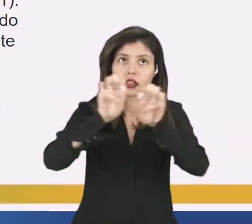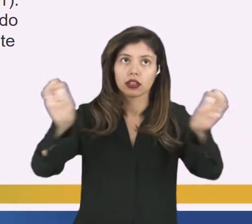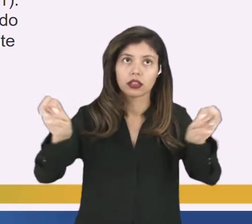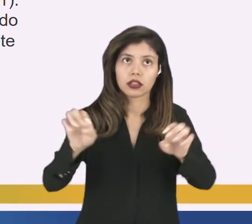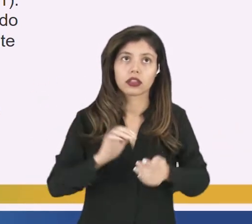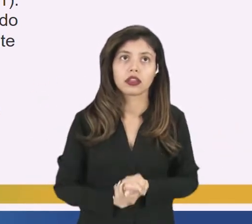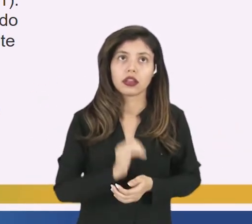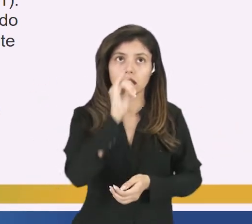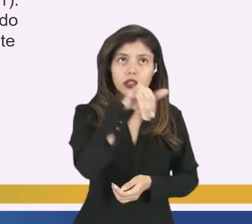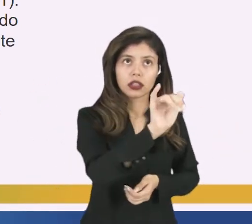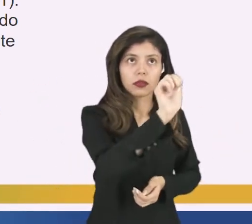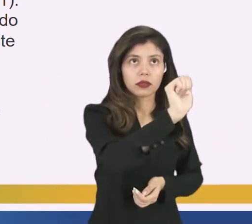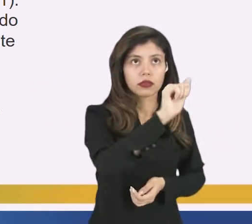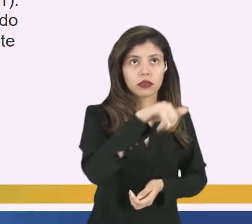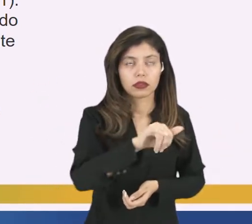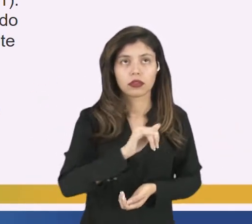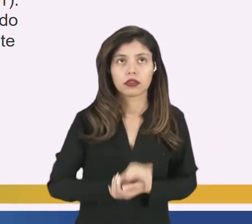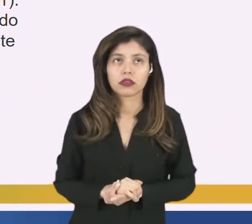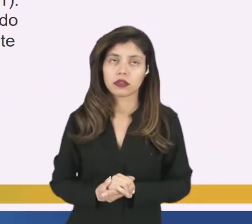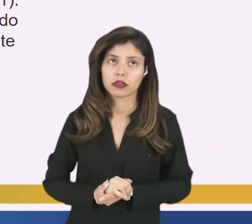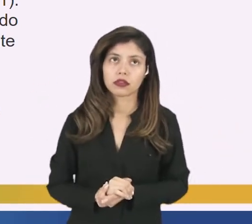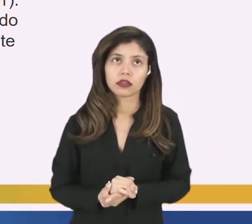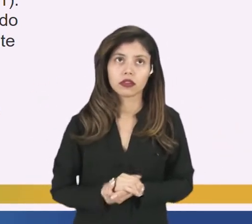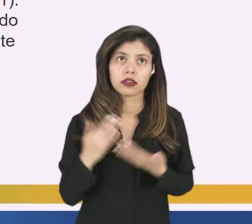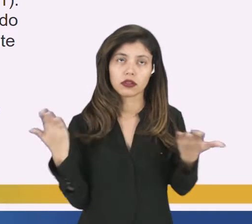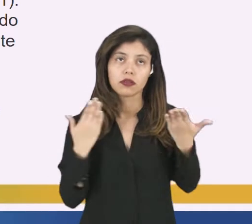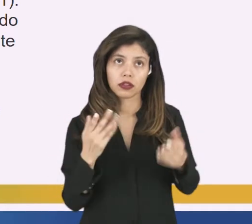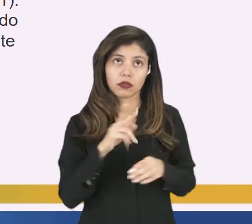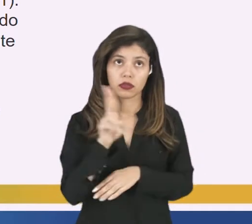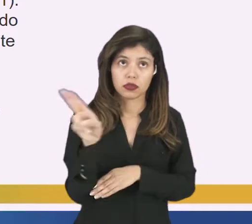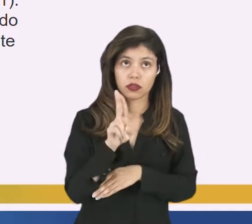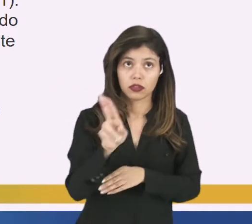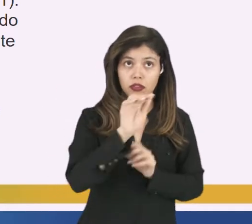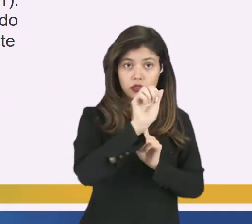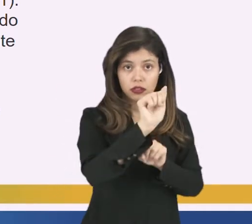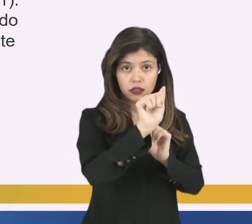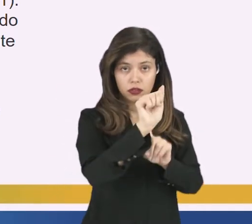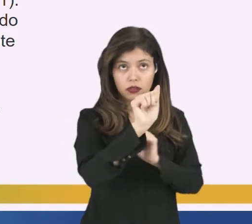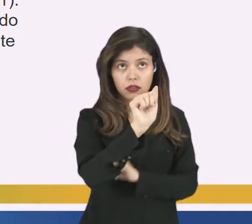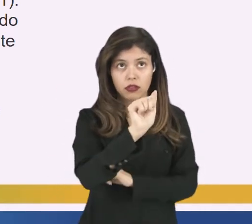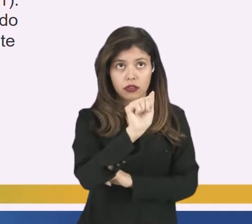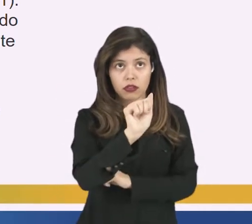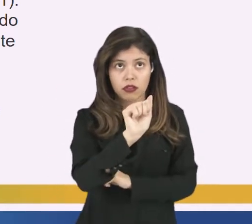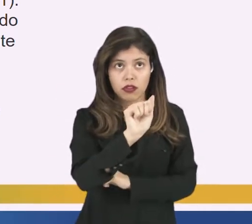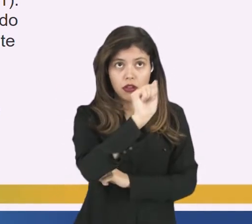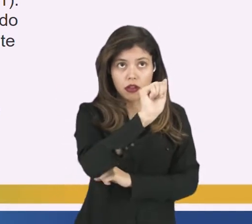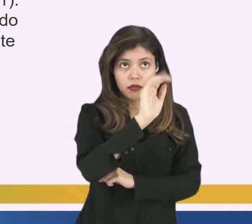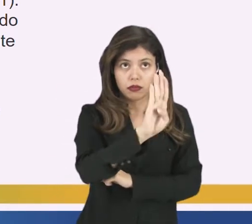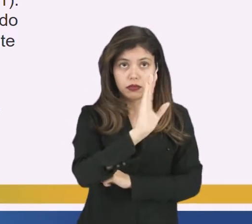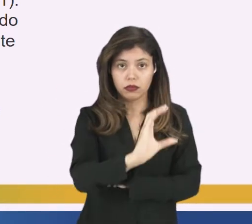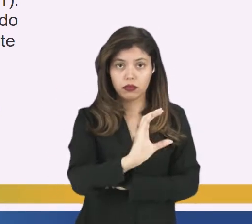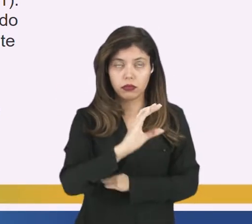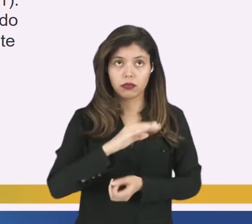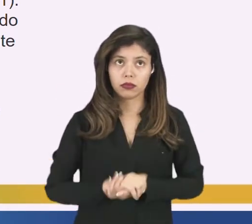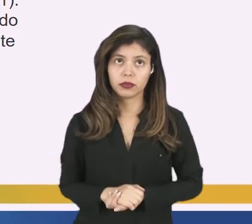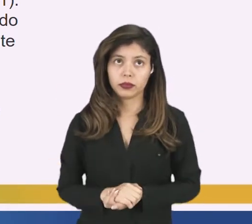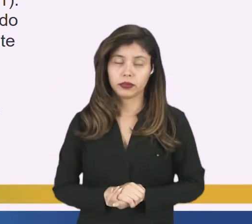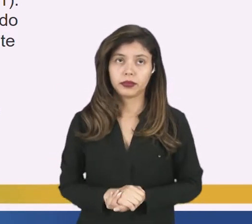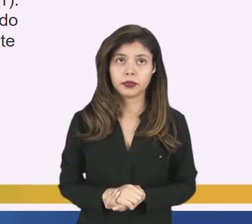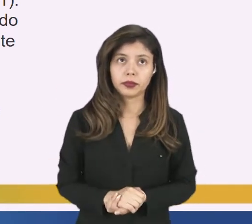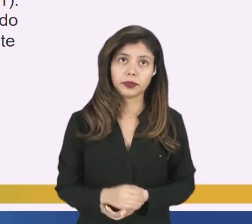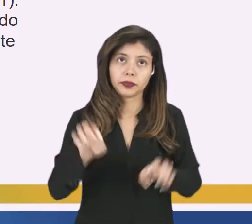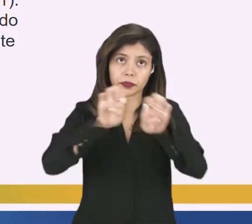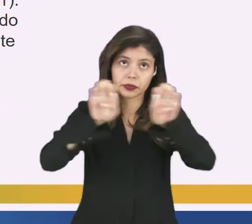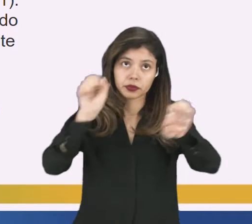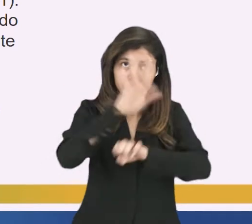falar, a gente vai chegar nesse contexto aqui, ó. Ok? Então, a gente vai determinar dessa maneira com os coeficientes A, B